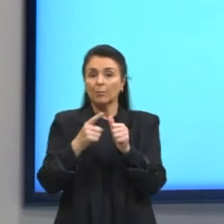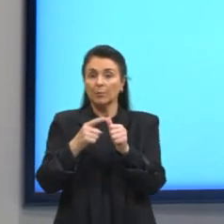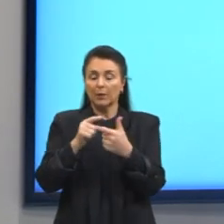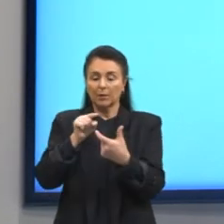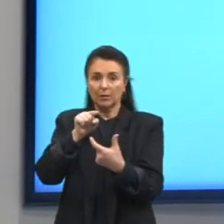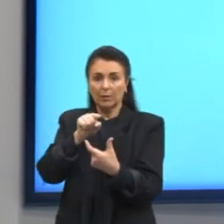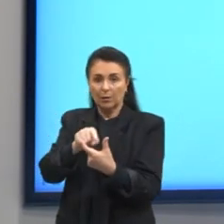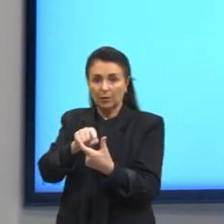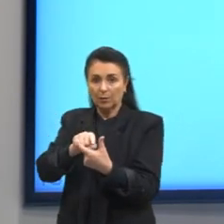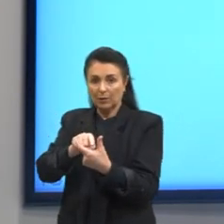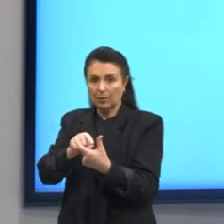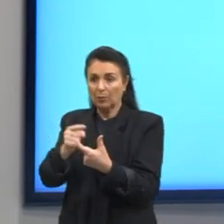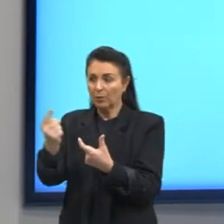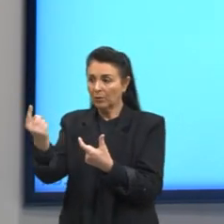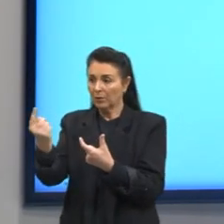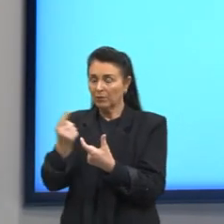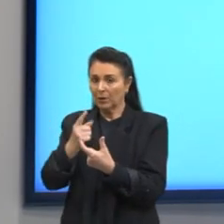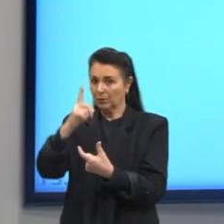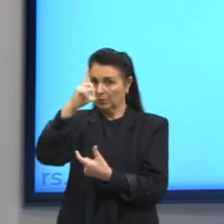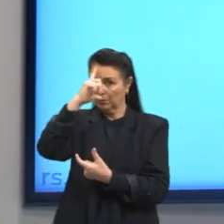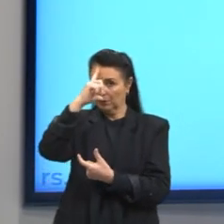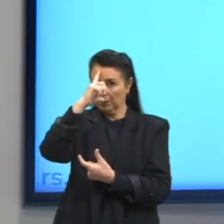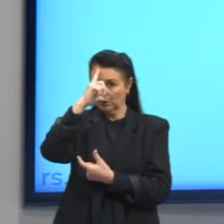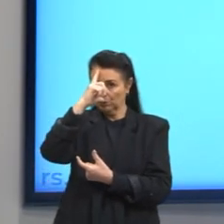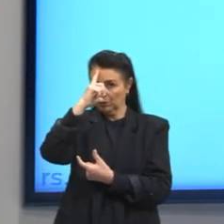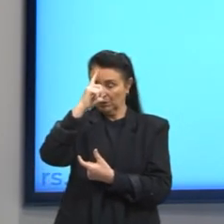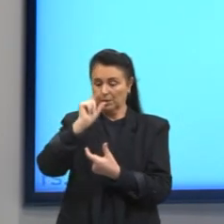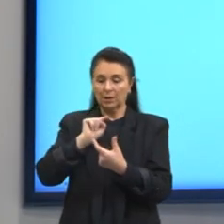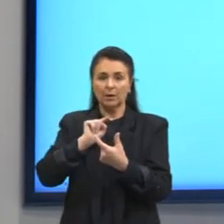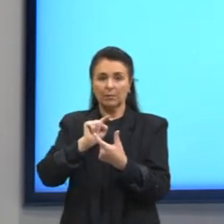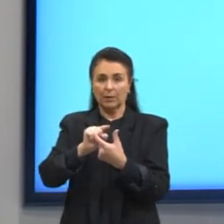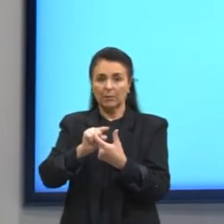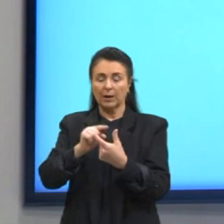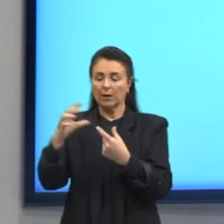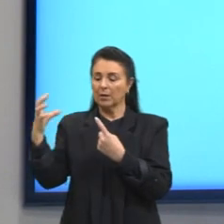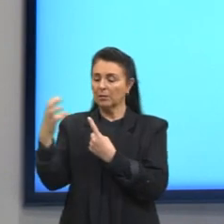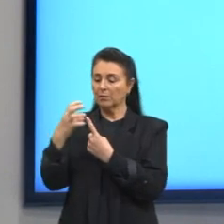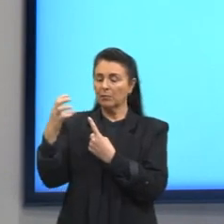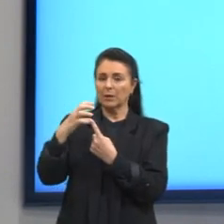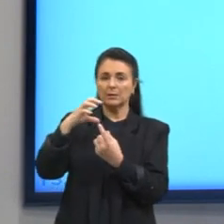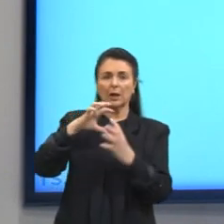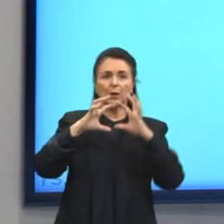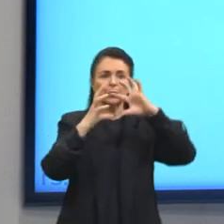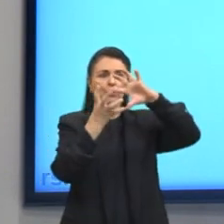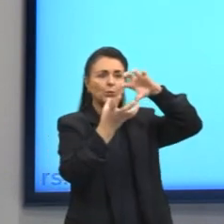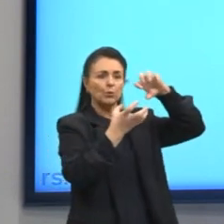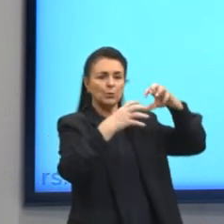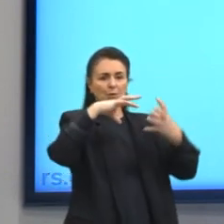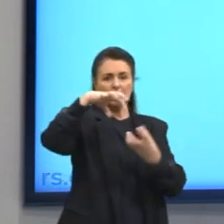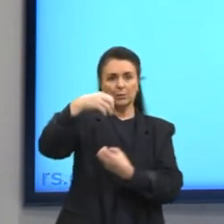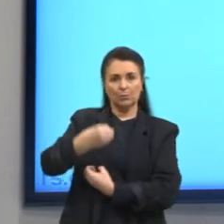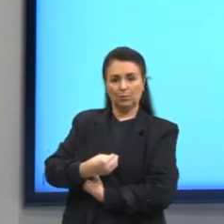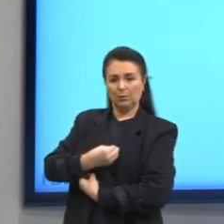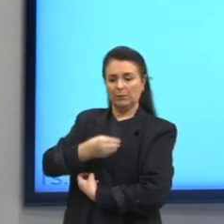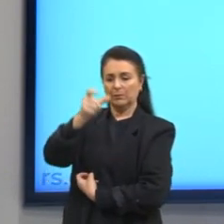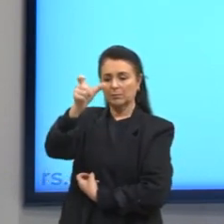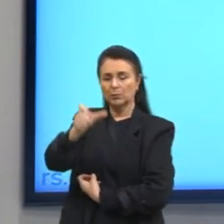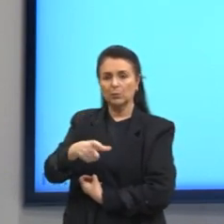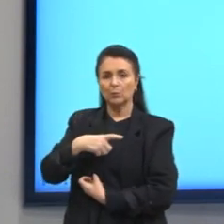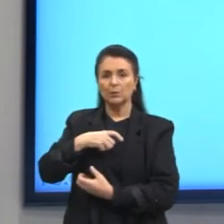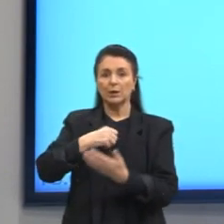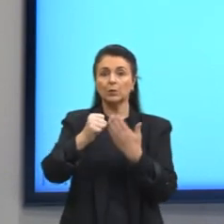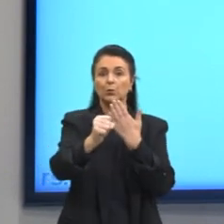medieval influência significava influência dos astros sobre os homens também a gente tem o sujeito